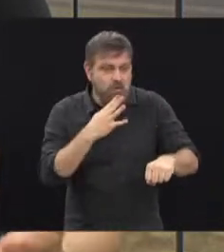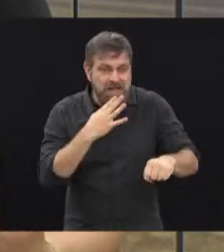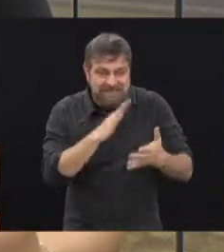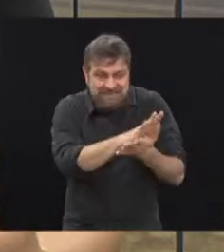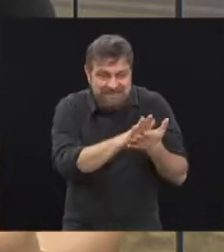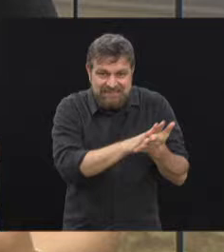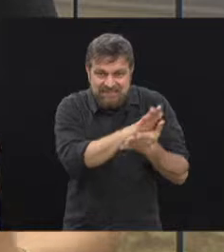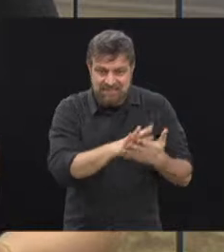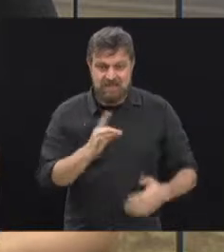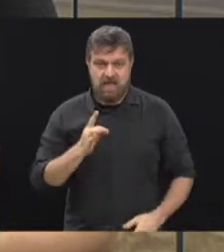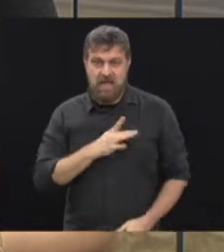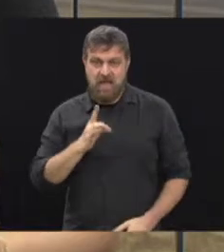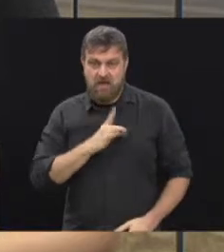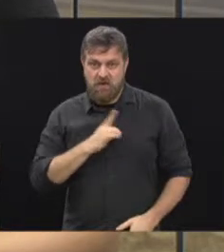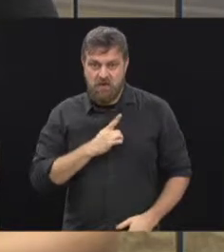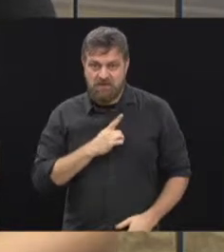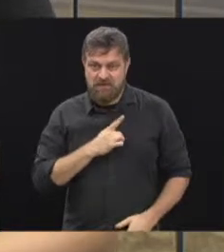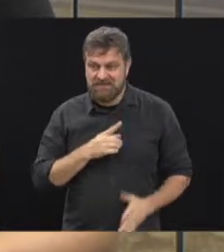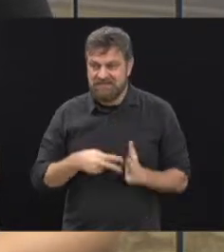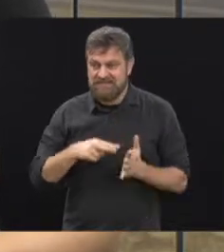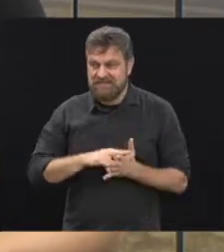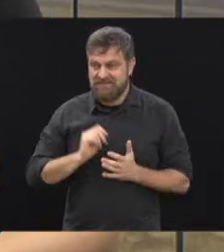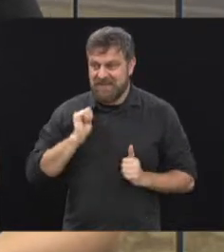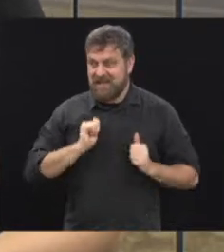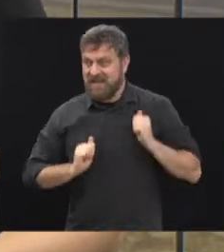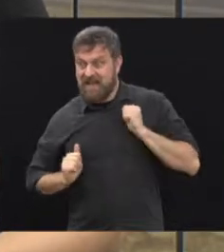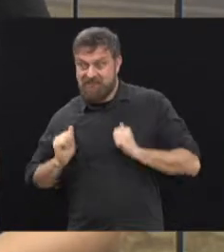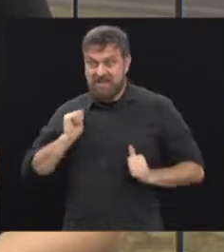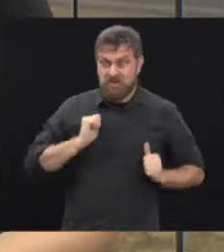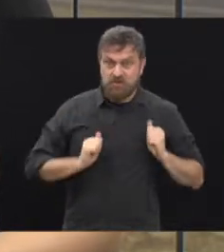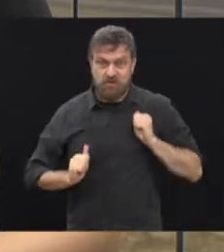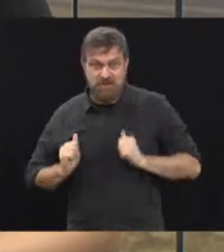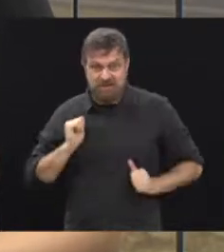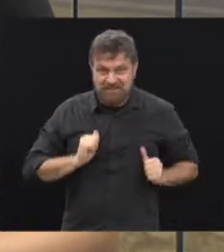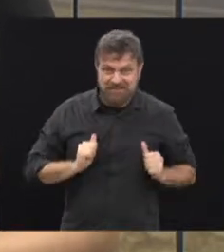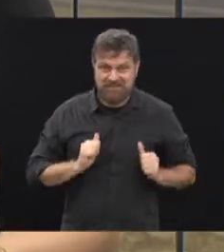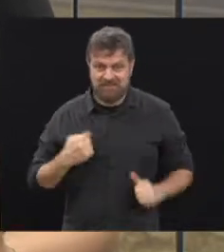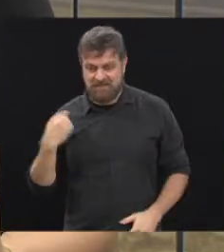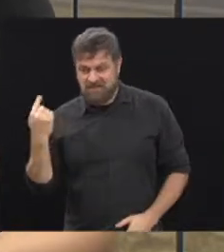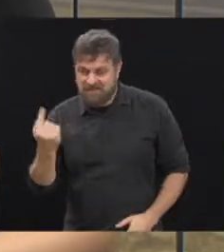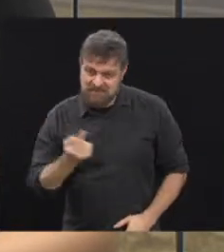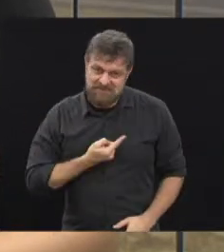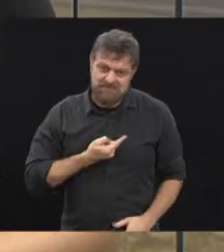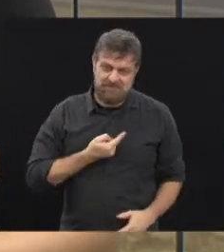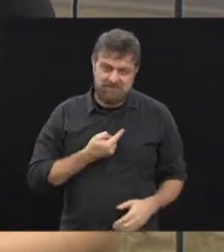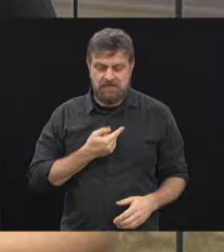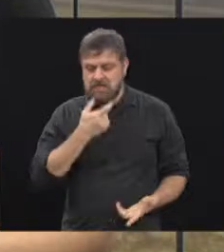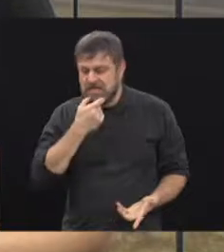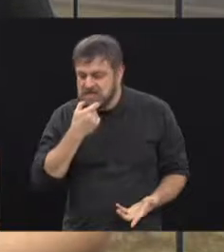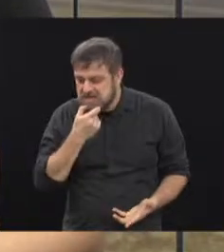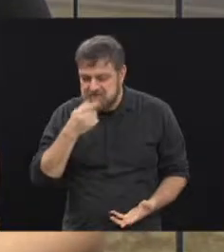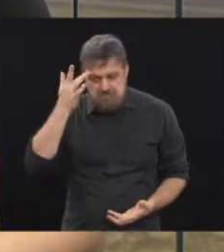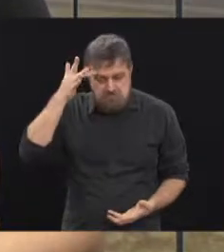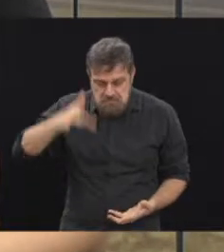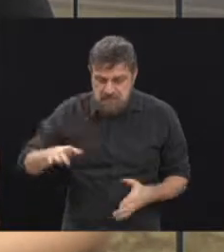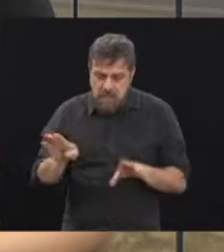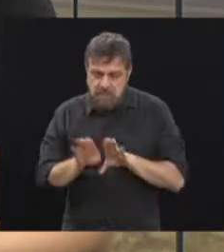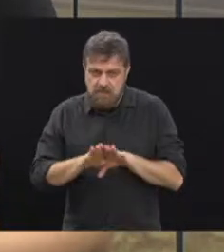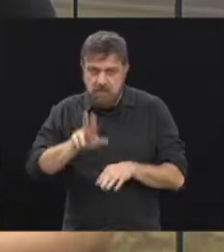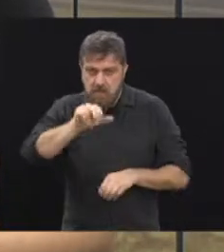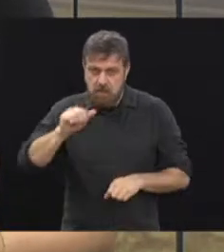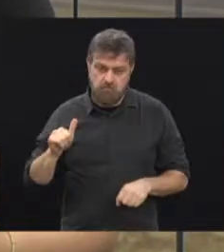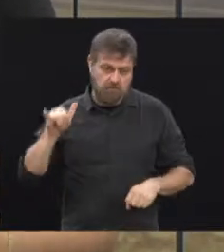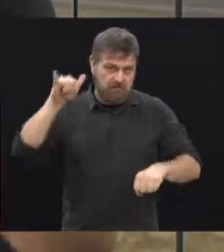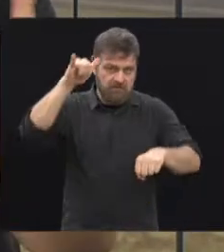nunca foi, e essa coisa do medo é a aventura que a gente costuma chamar. Então o que eu tenho para dizer é que mesmo se não fala inglês, mesmo se